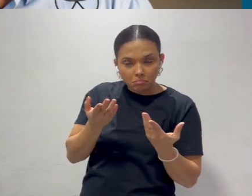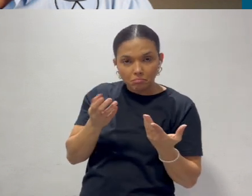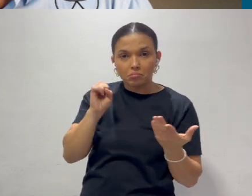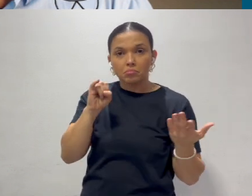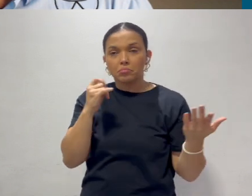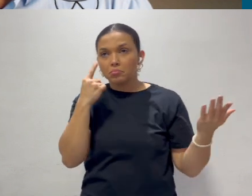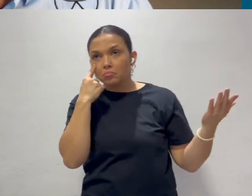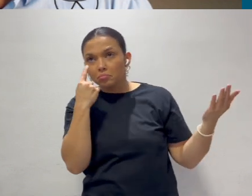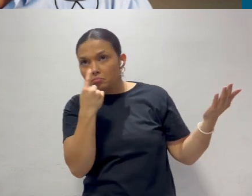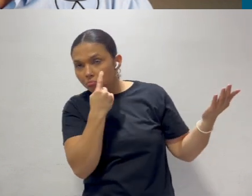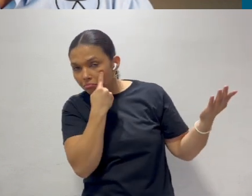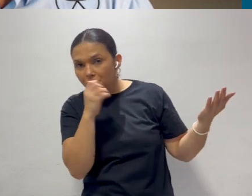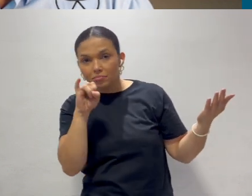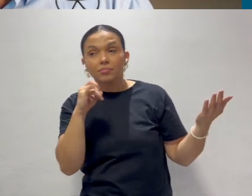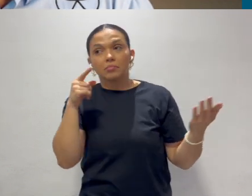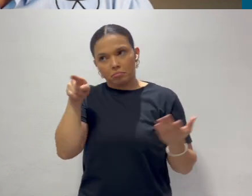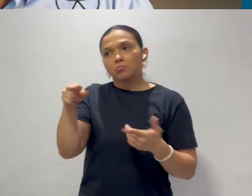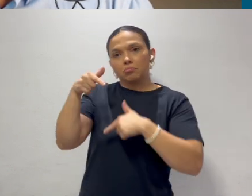ele for